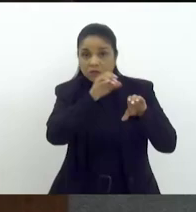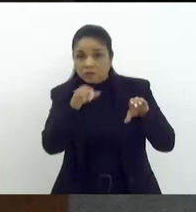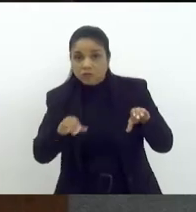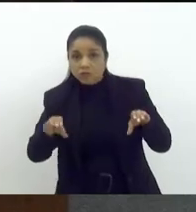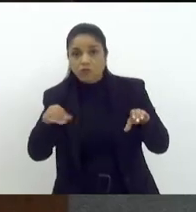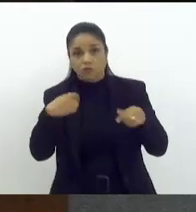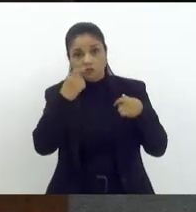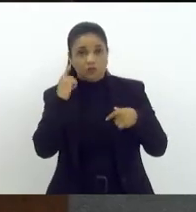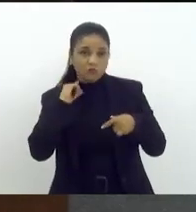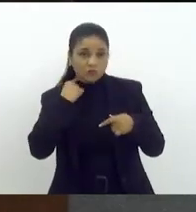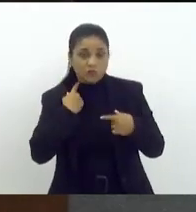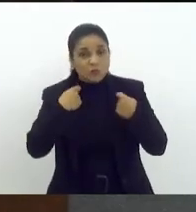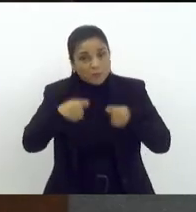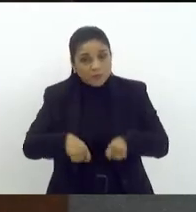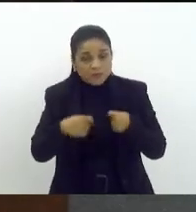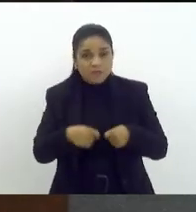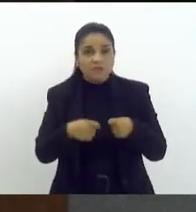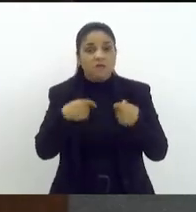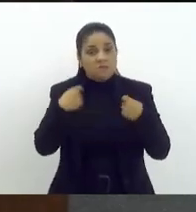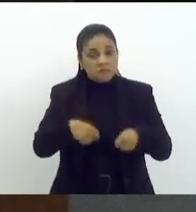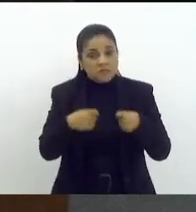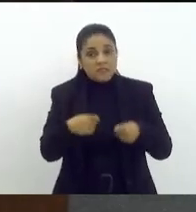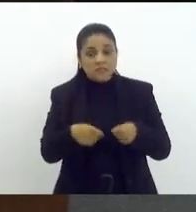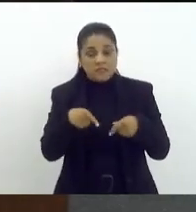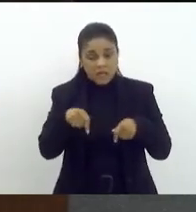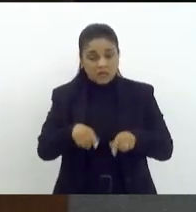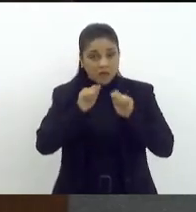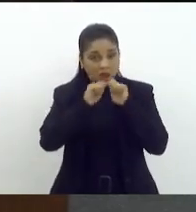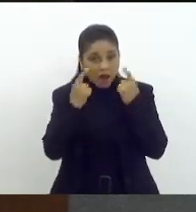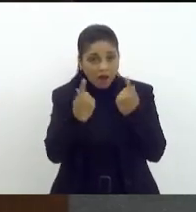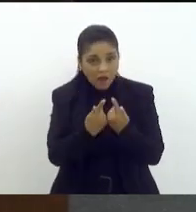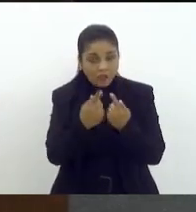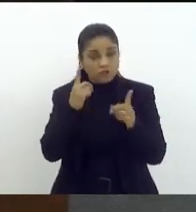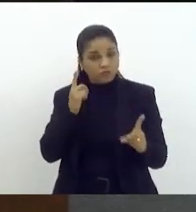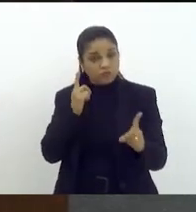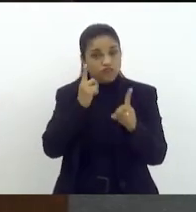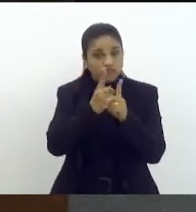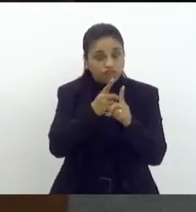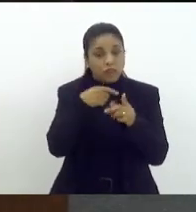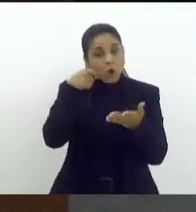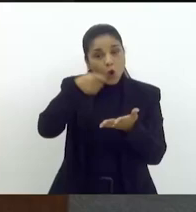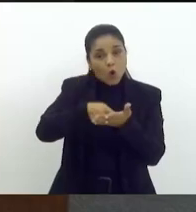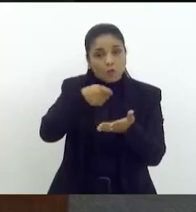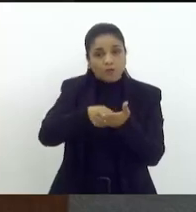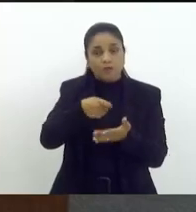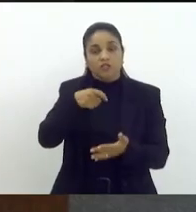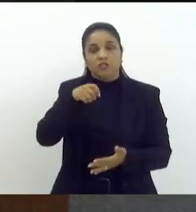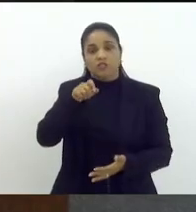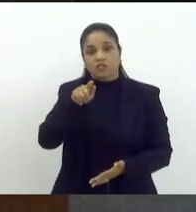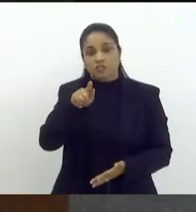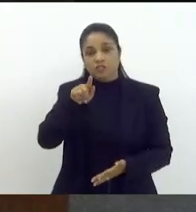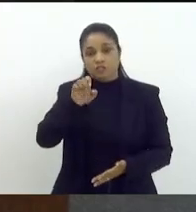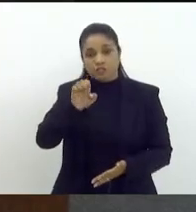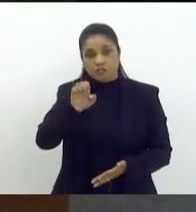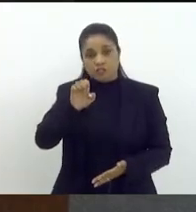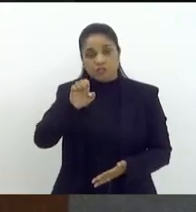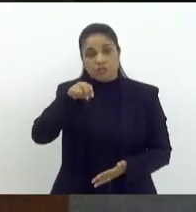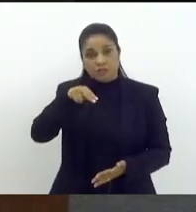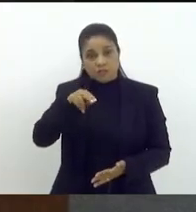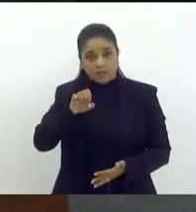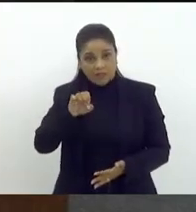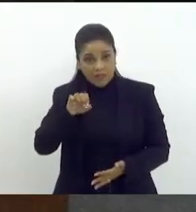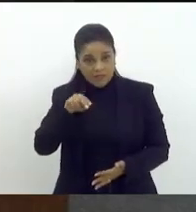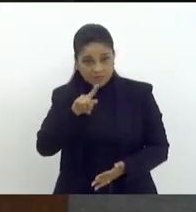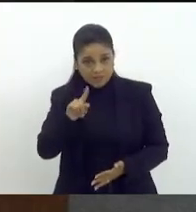a que se tem uma medida desta casa em relação a este ponto cobrando a janela da mesma forma como eu tenho cobrado